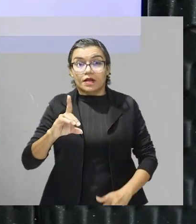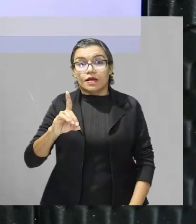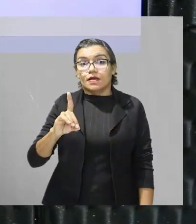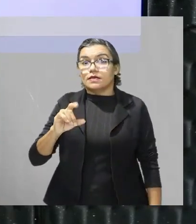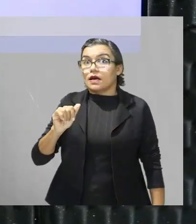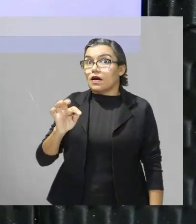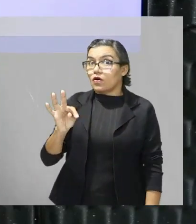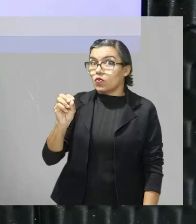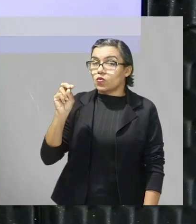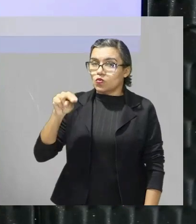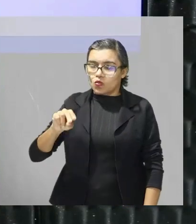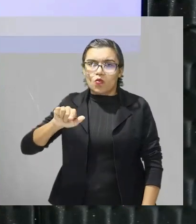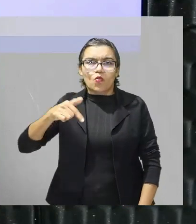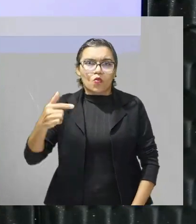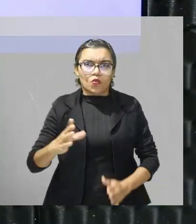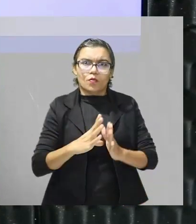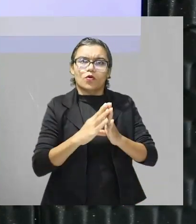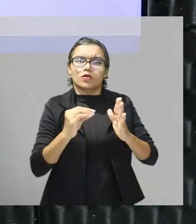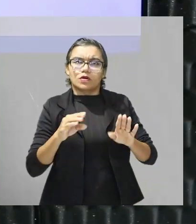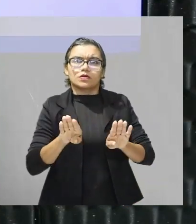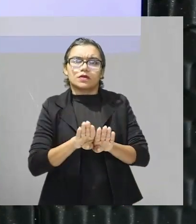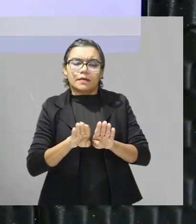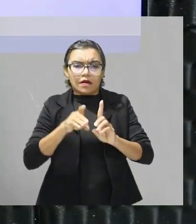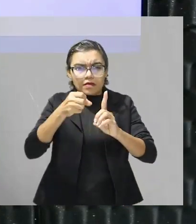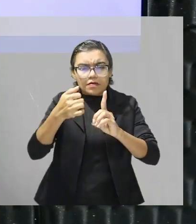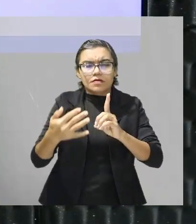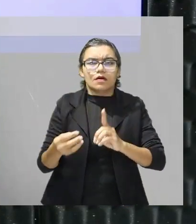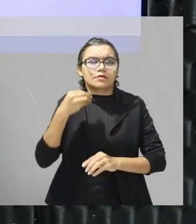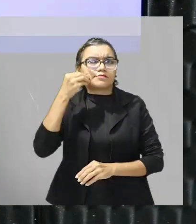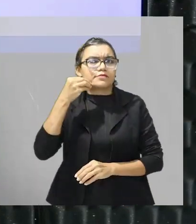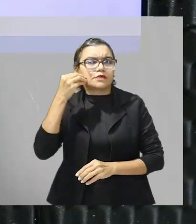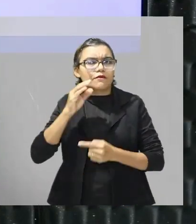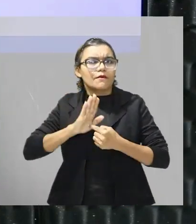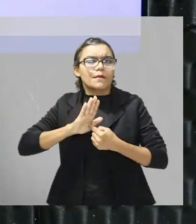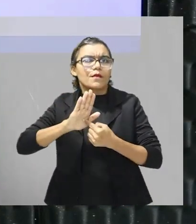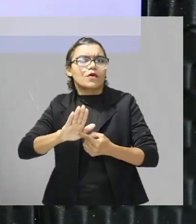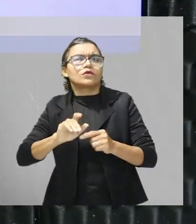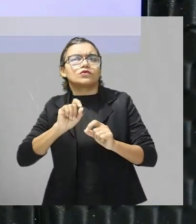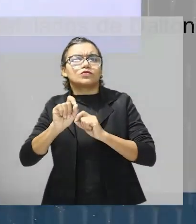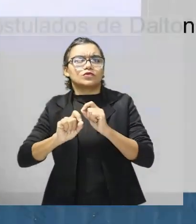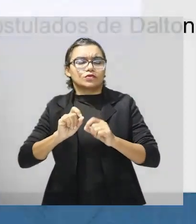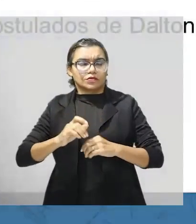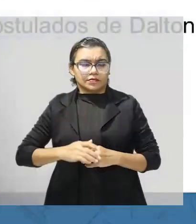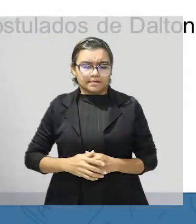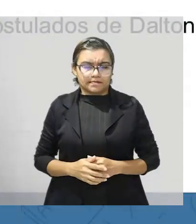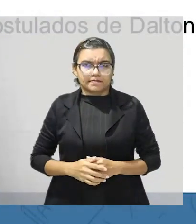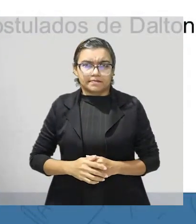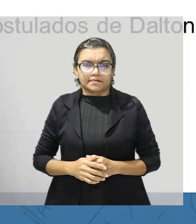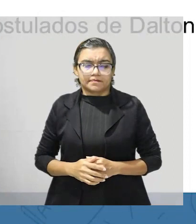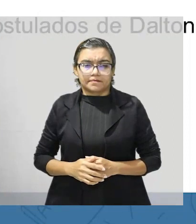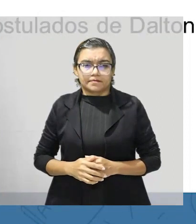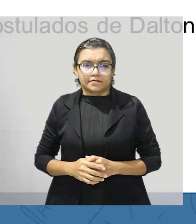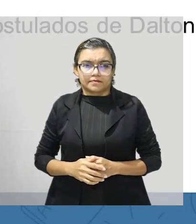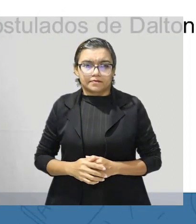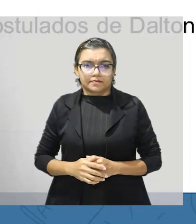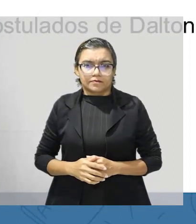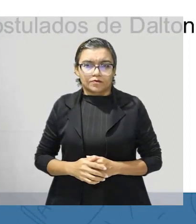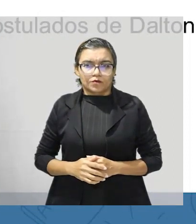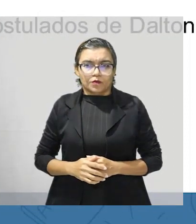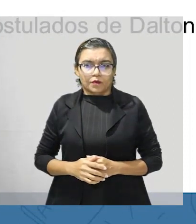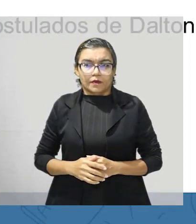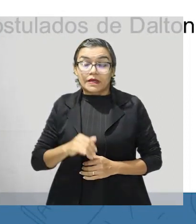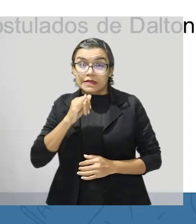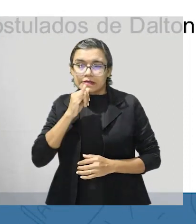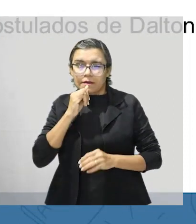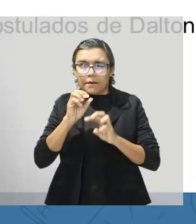baseados em outros dados experimentais evidenciaram entre outras coisas a natureza elétrica